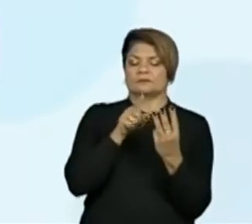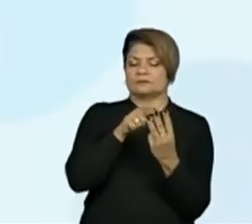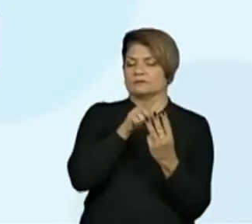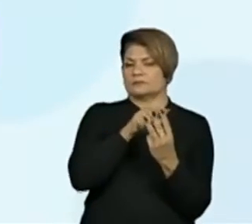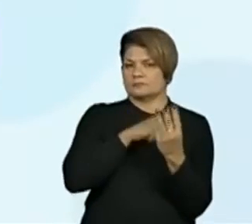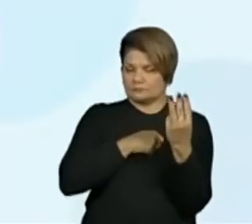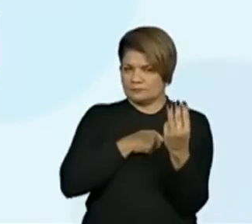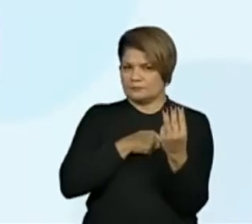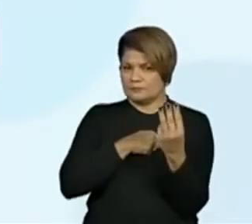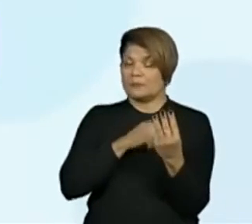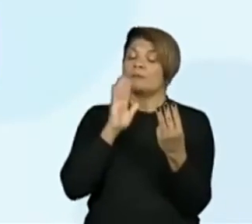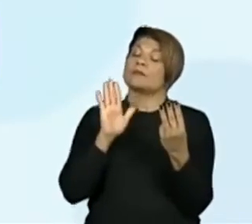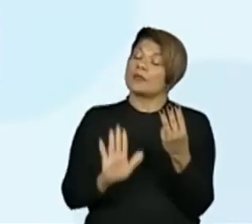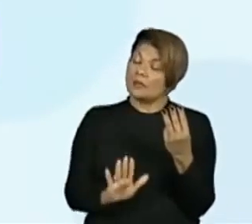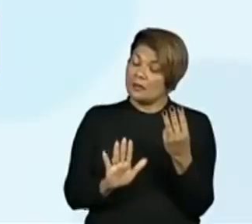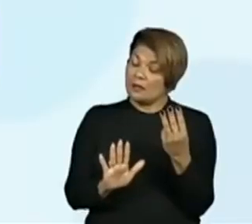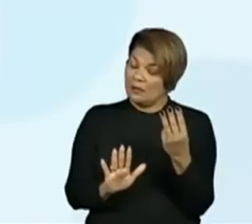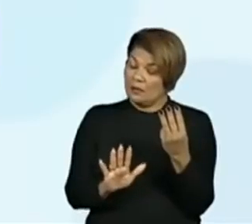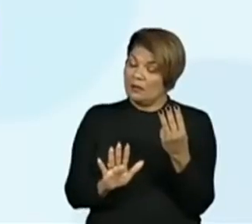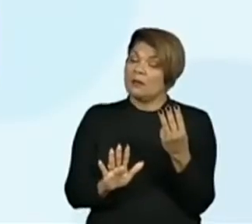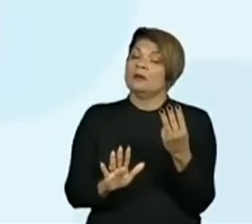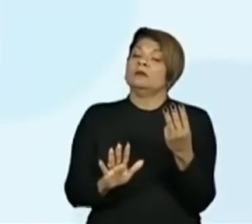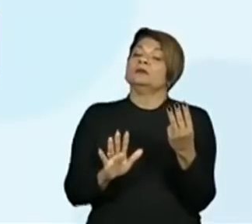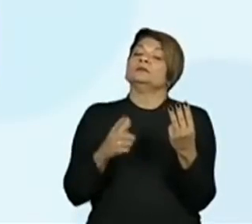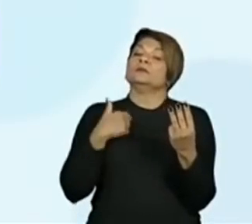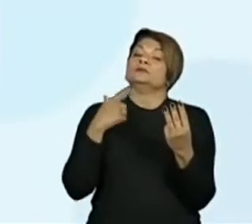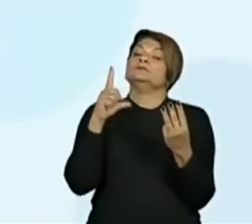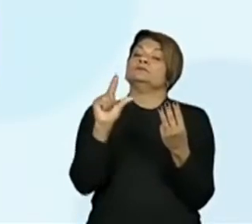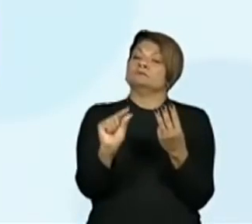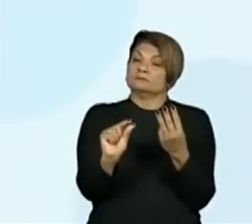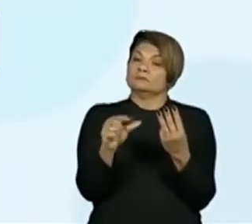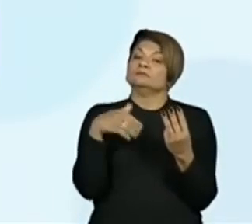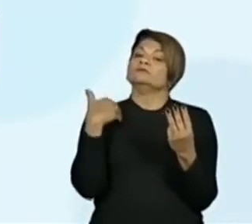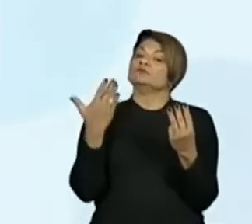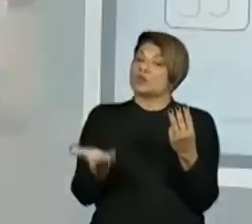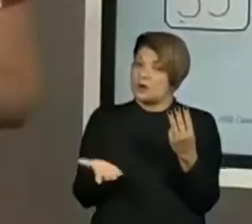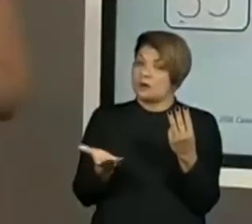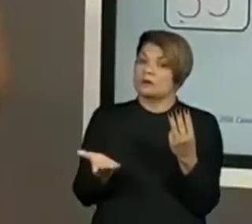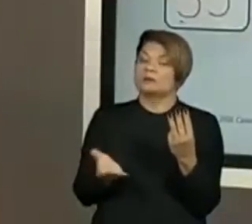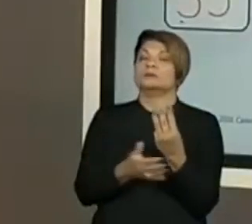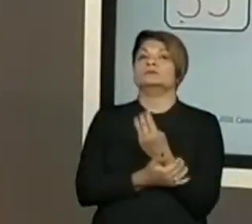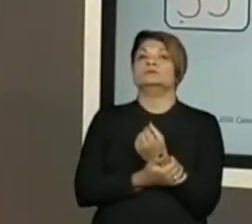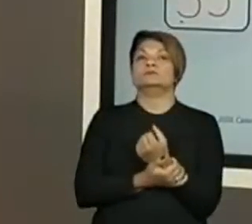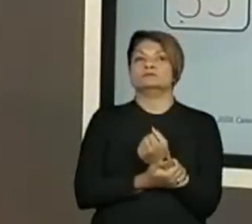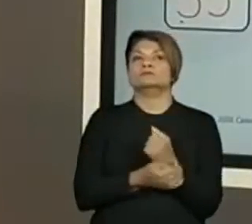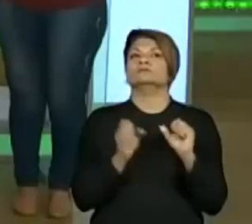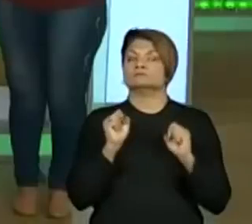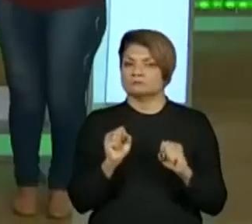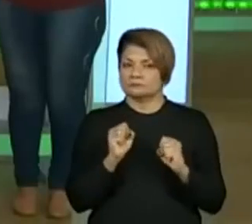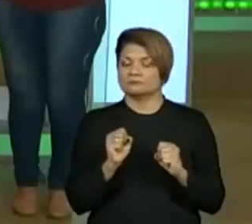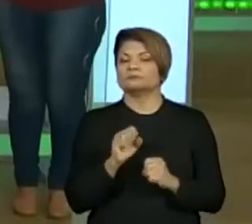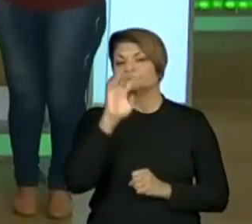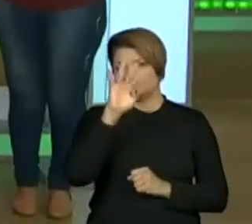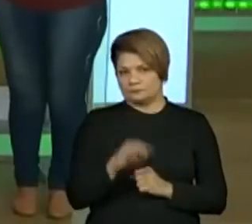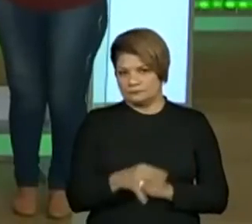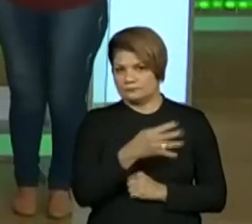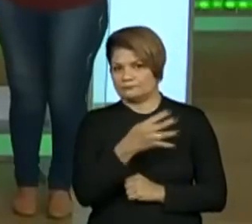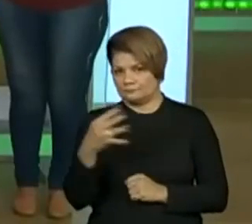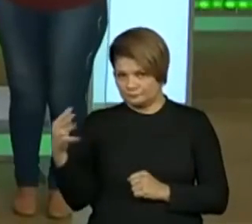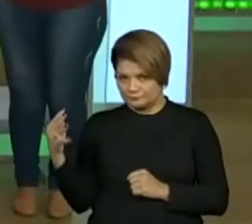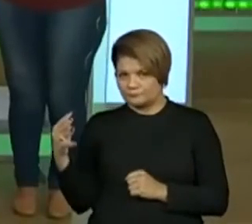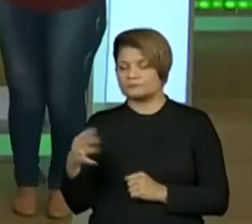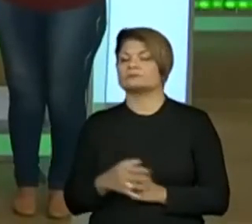algarismos. Mas, para tirar a cisma de qual é o menor, porque eles têm 3 algarismos, a gente pode vir aqui no nosso